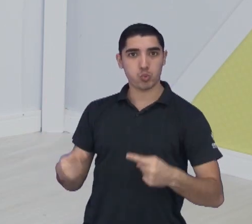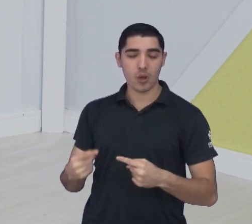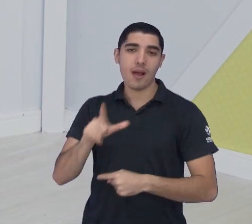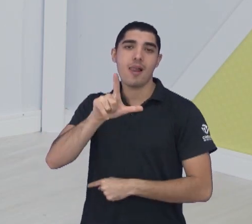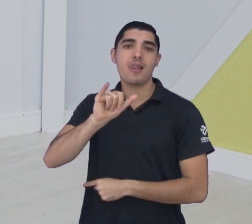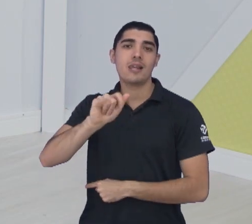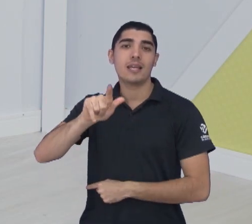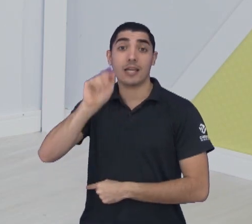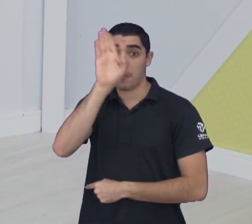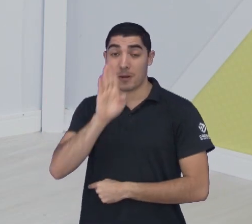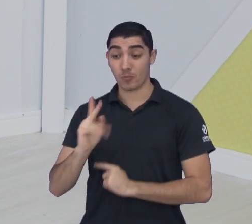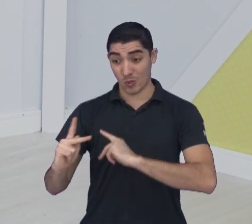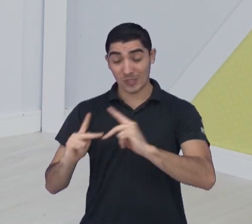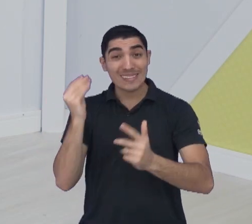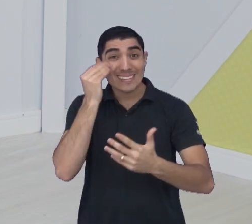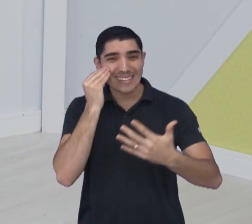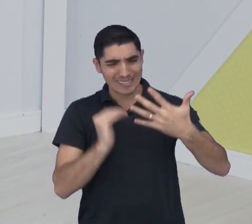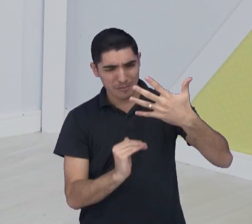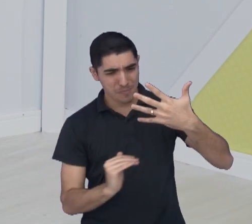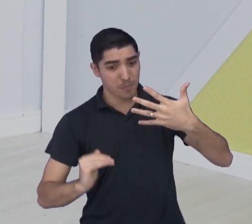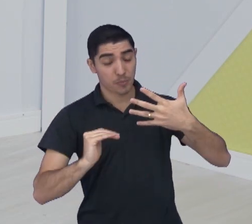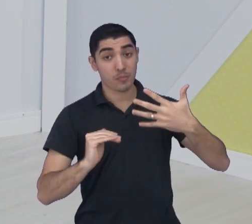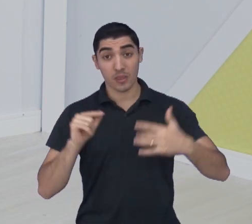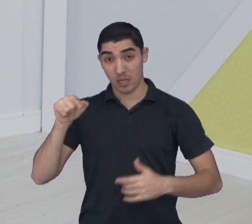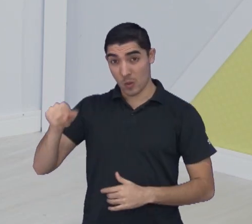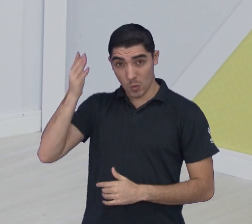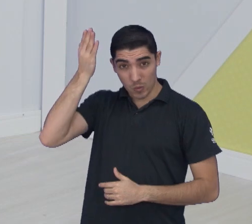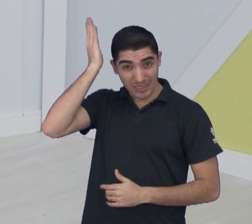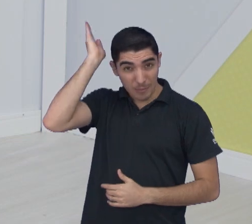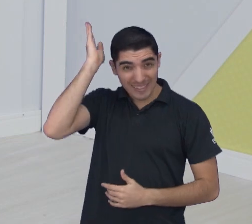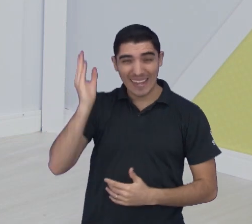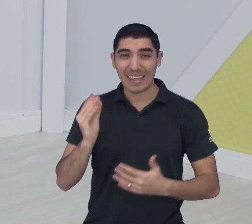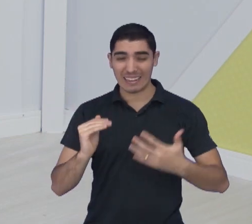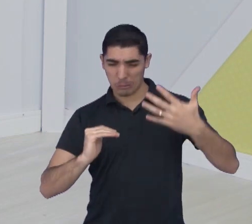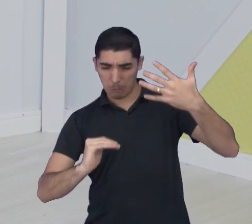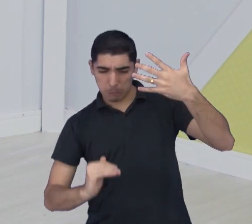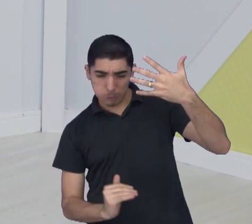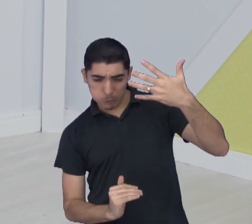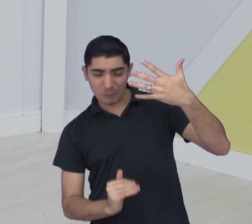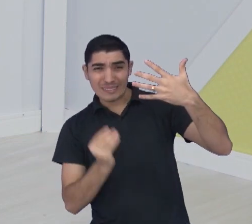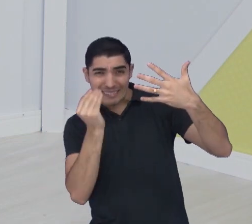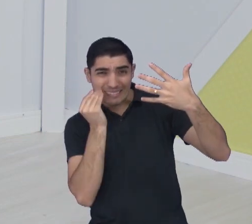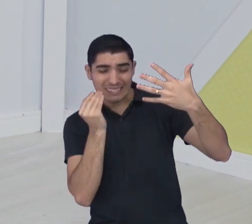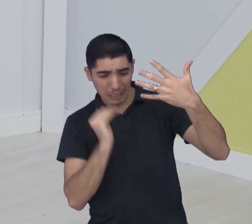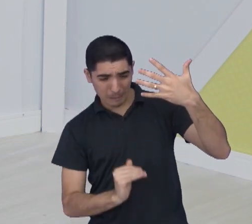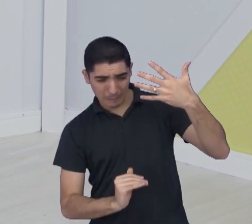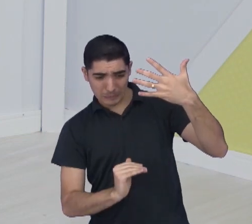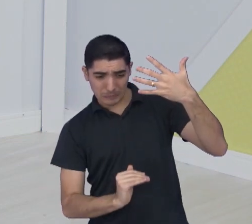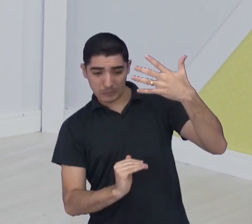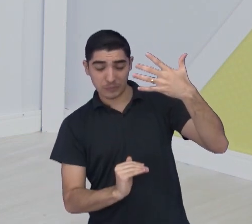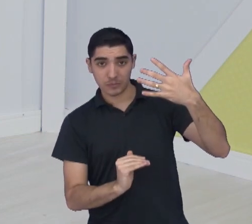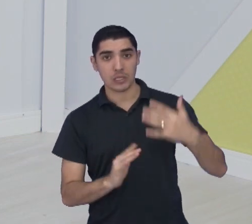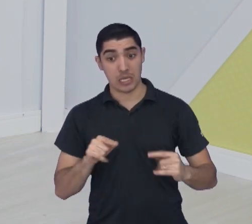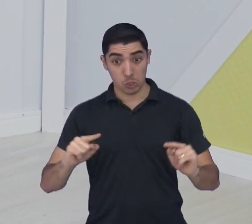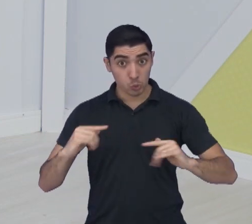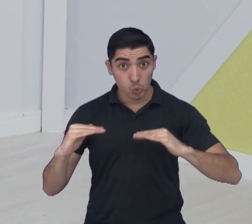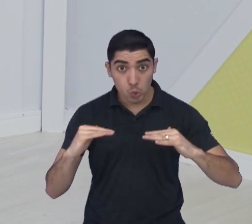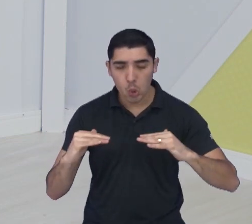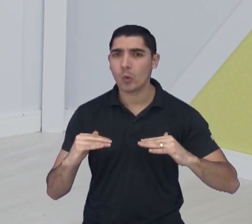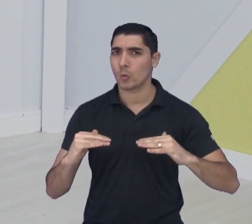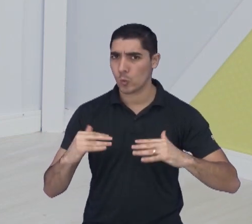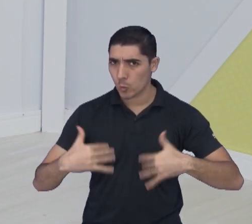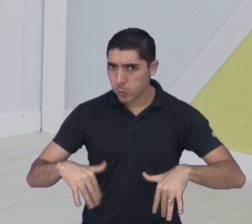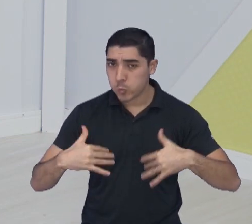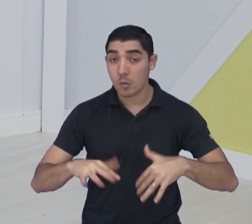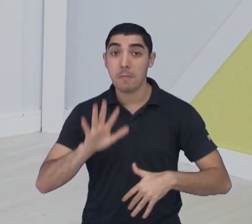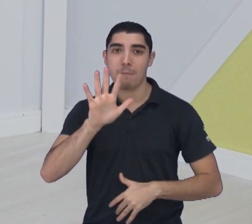a parte de cima da tabela e o Taubaté tentando aí subir na classificação. O jogo foi bastante movimentado e